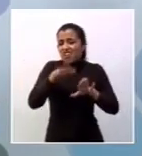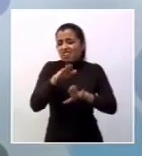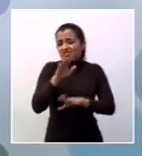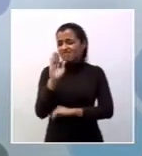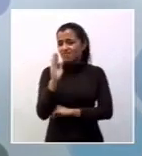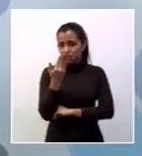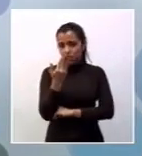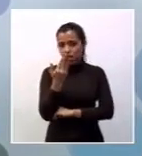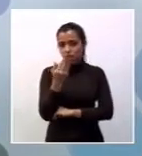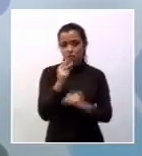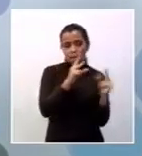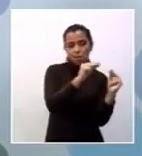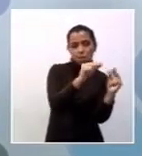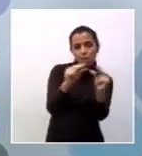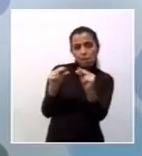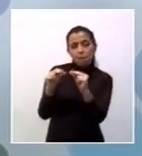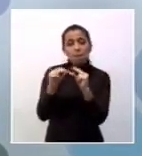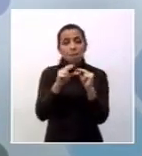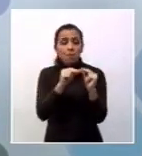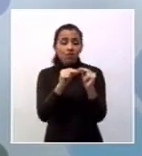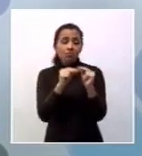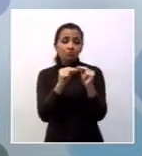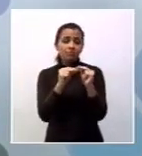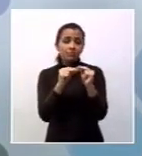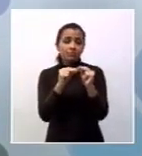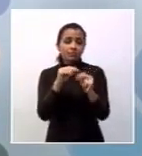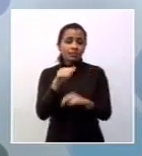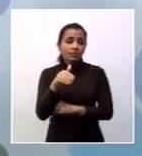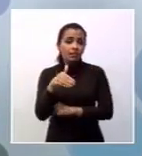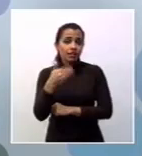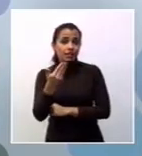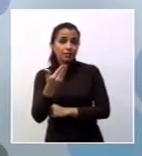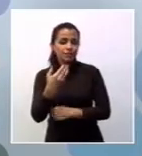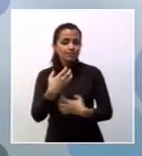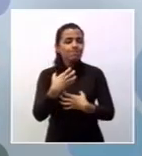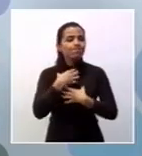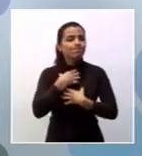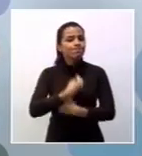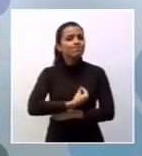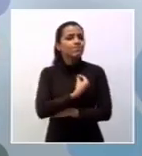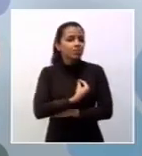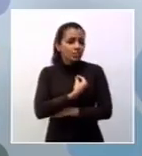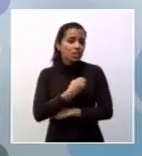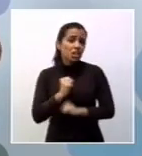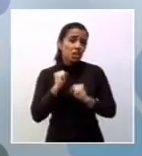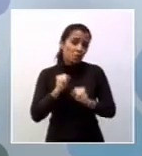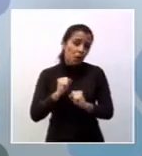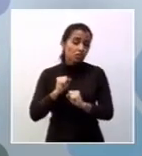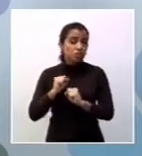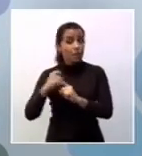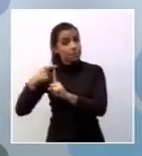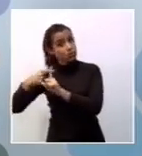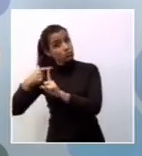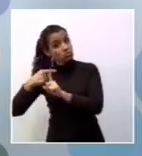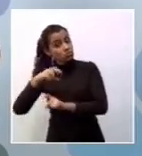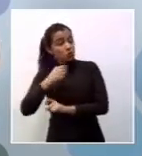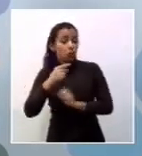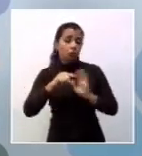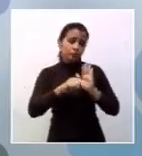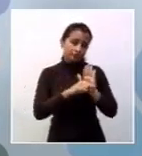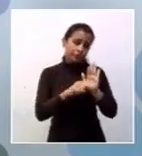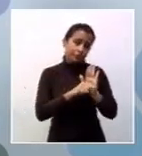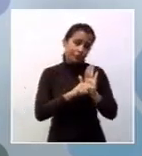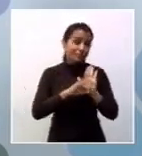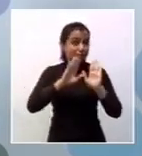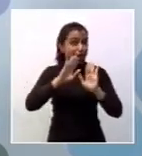pelas pessoas e que deixam um impacto na nossa vida, que pode ser positivo ou negativo, mas